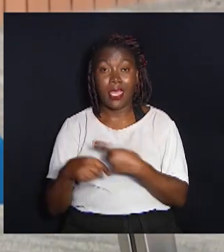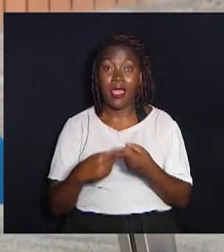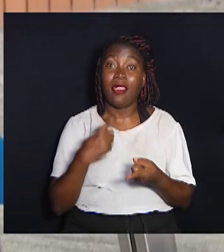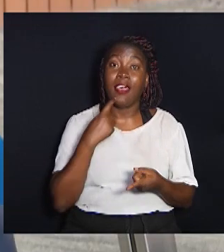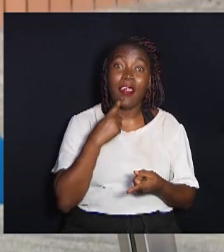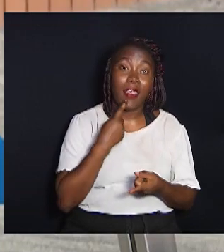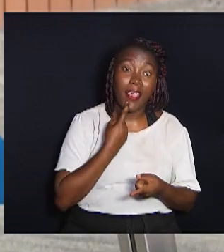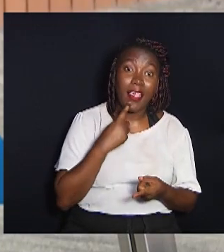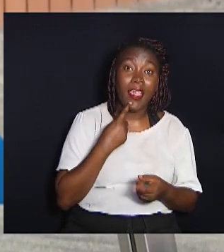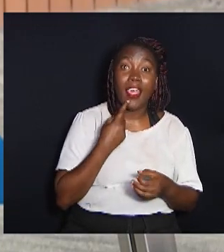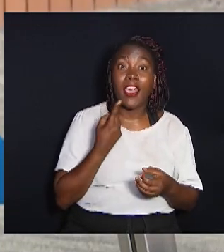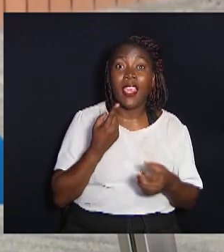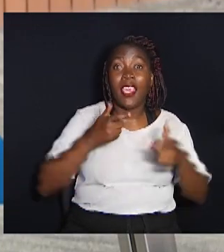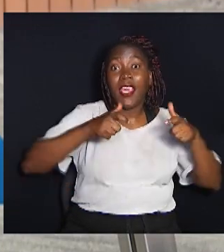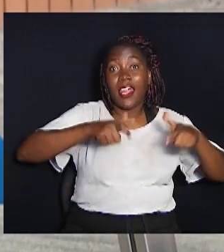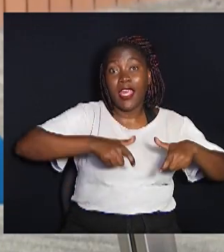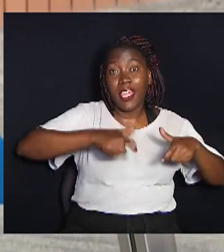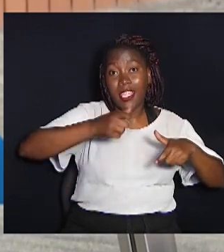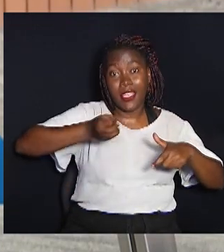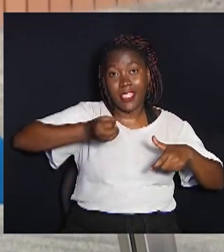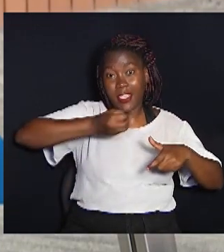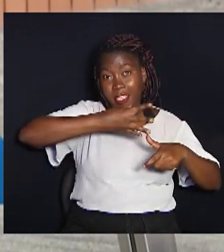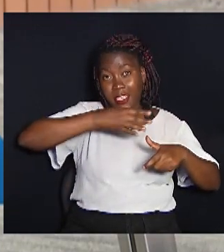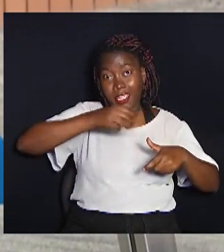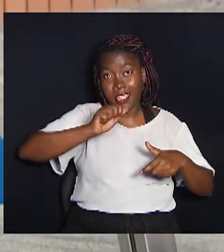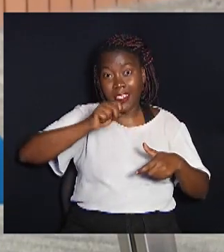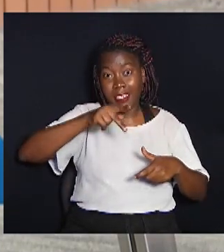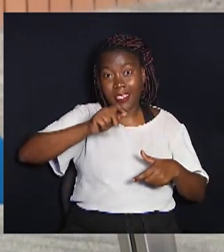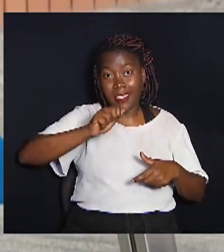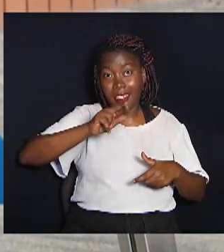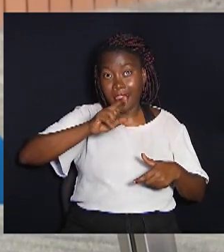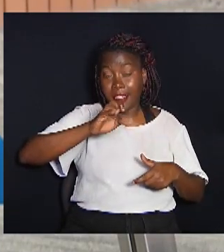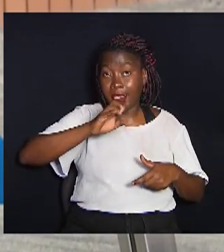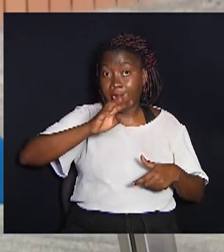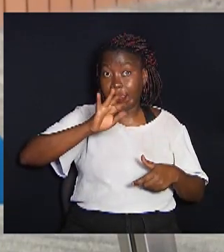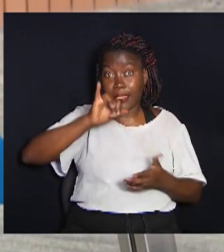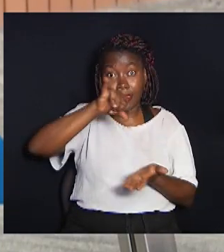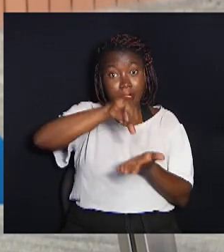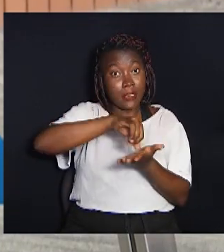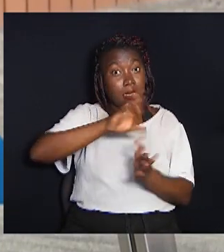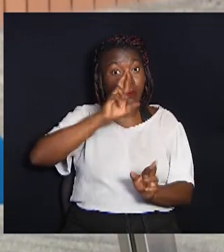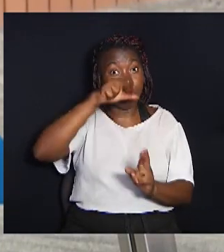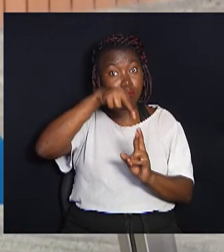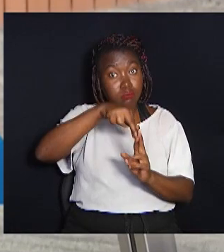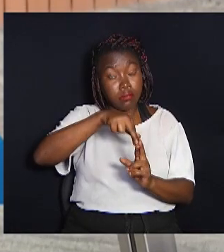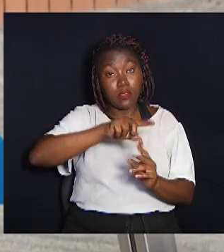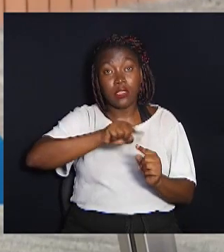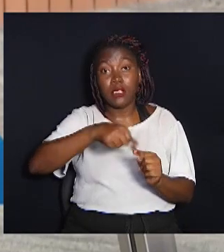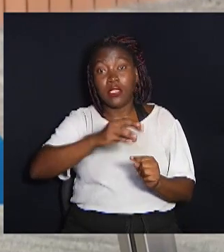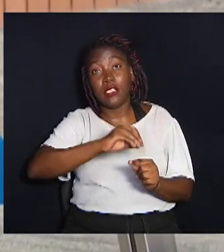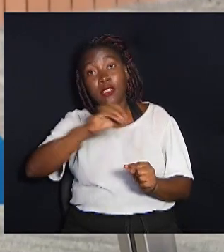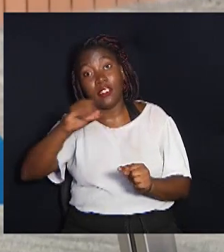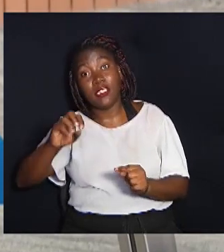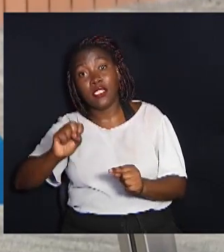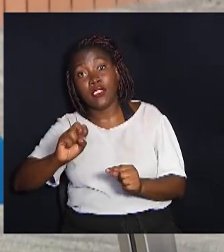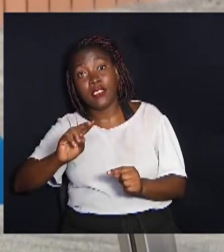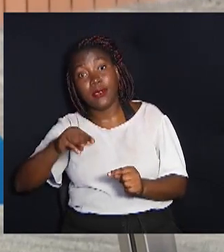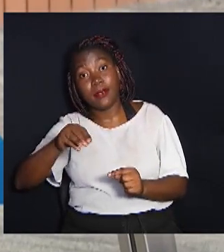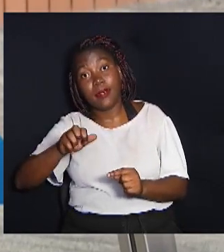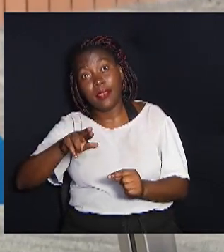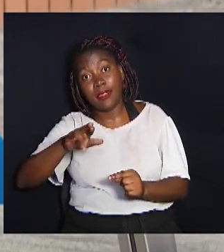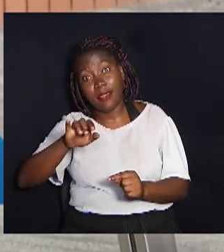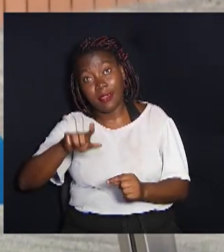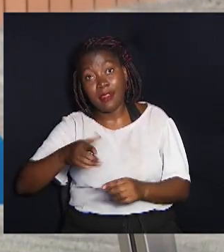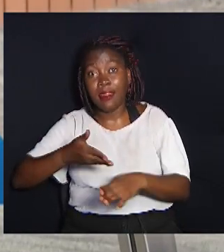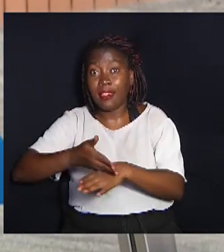Nova Aparecida, no terminal de ônibus que nós temos, que é um dos terminais de referência. Aí nós vamos para Sumaré, entrando ali pela área